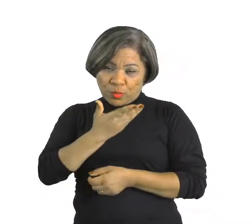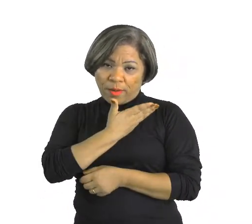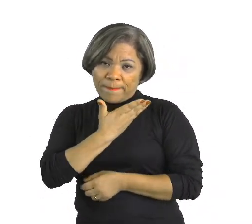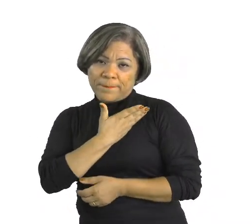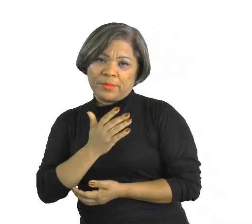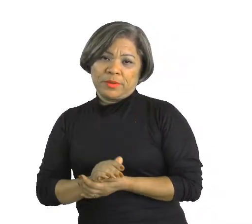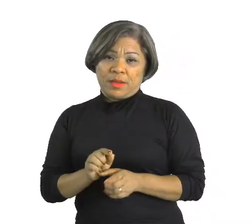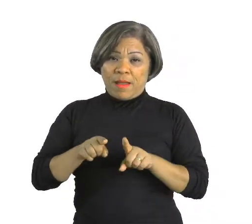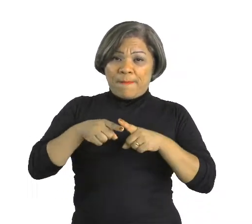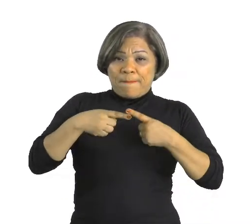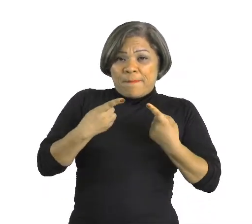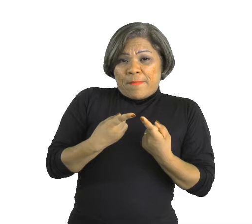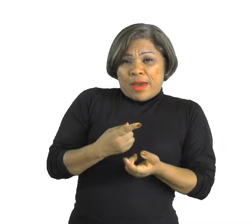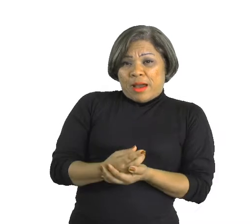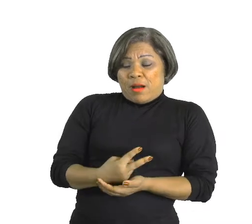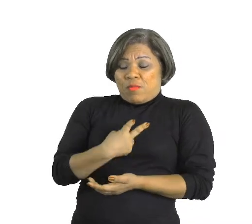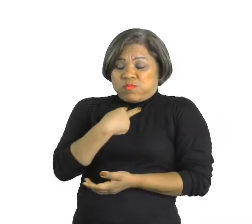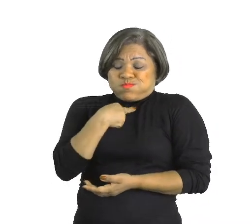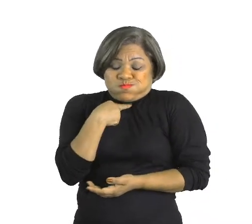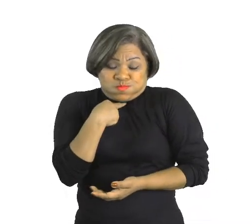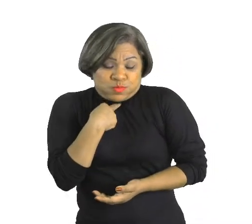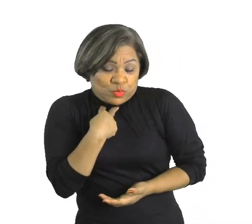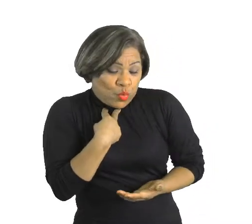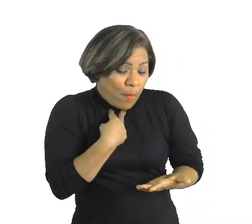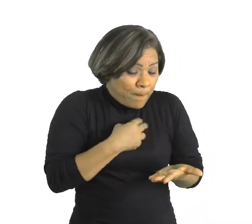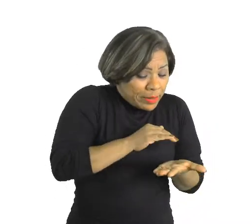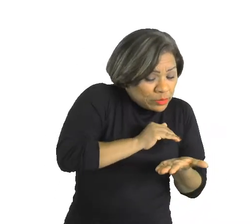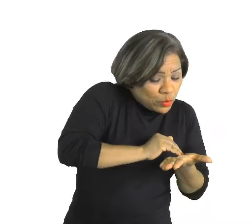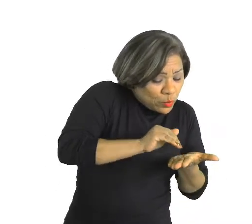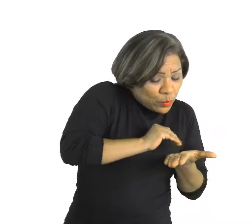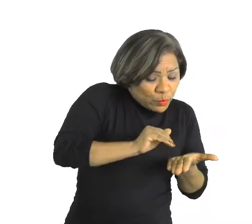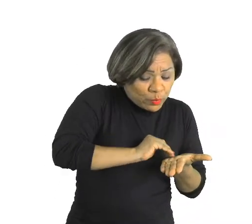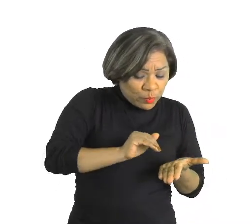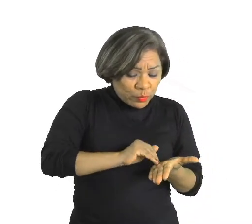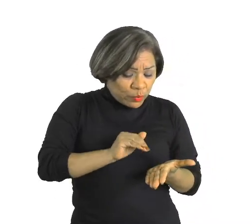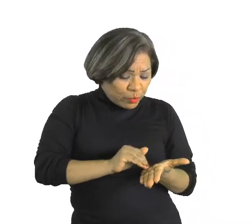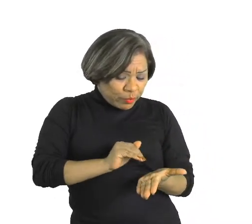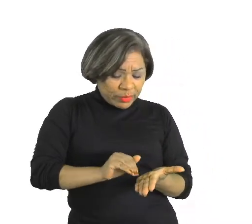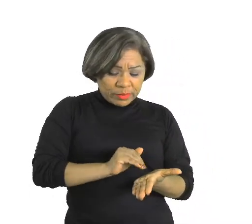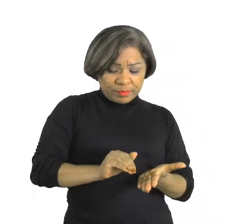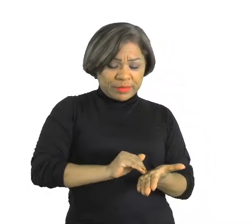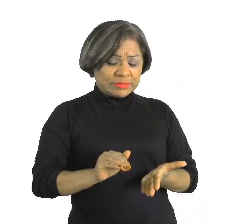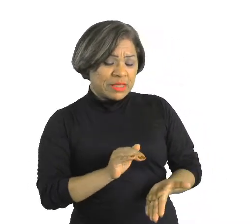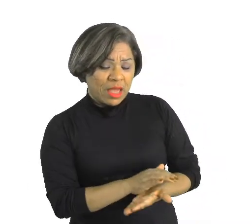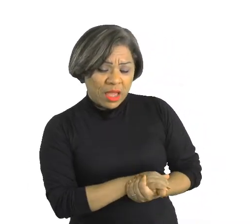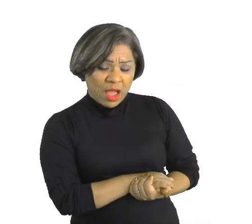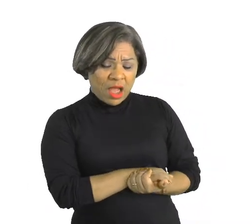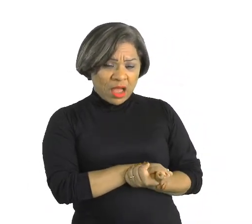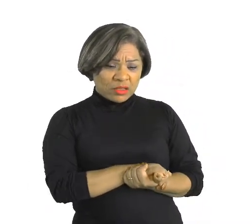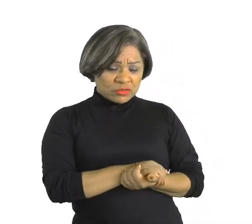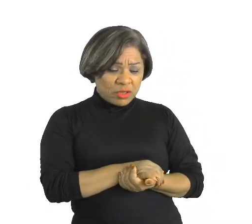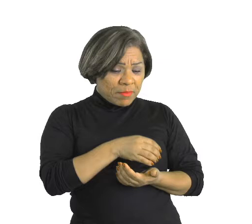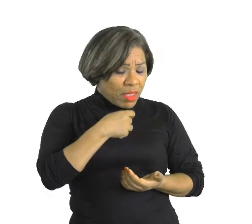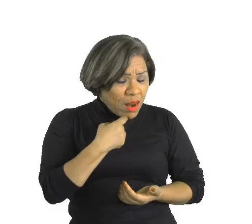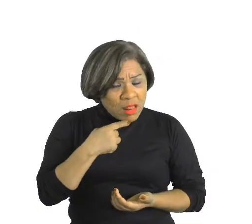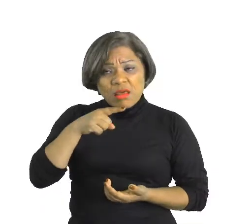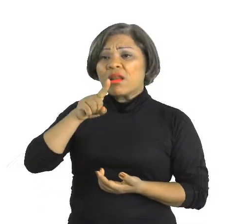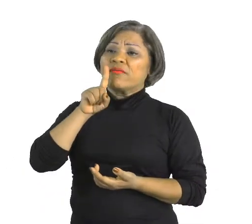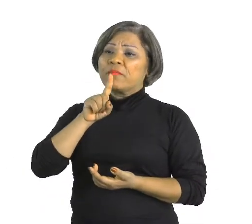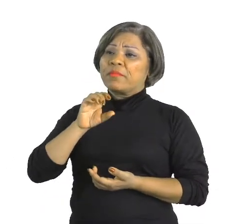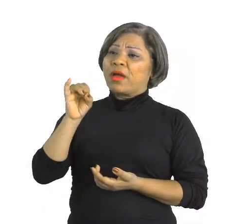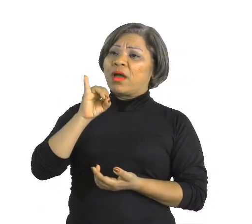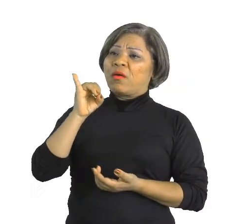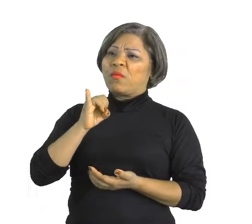mensagens que nem levantou a cabeça para dizer oi. Na hora da ordenha, as vacas não a acharam nem um